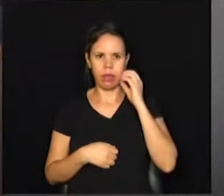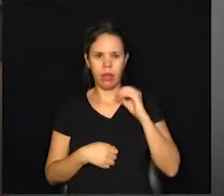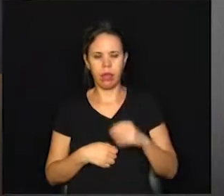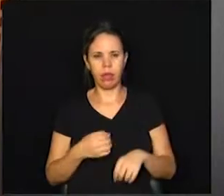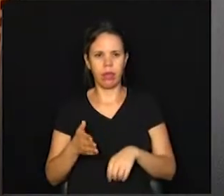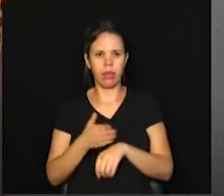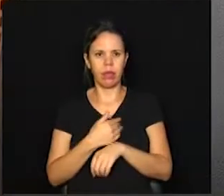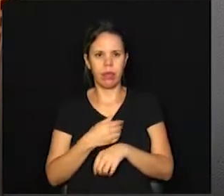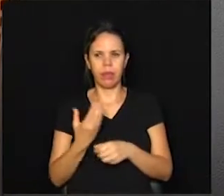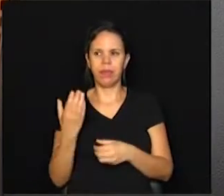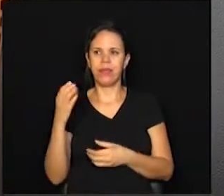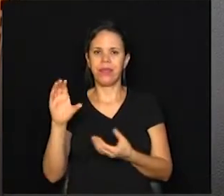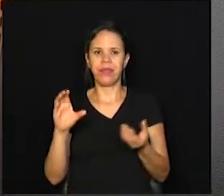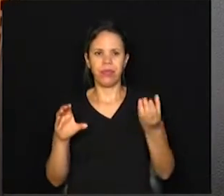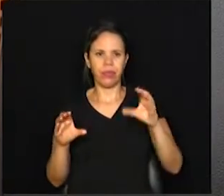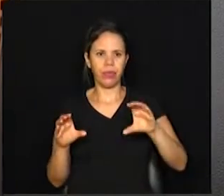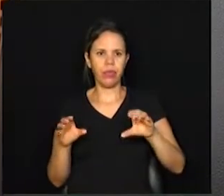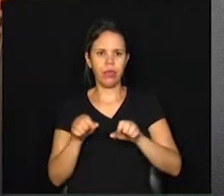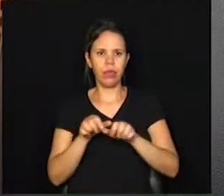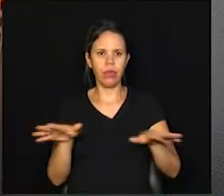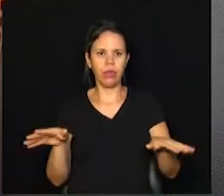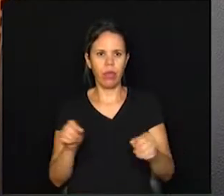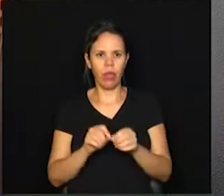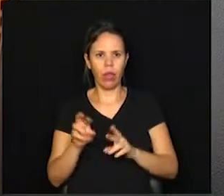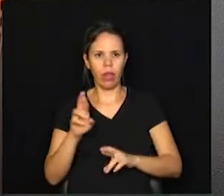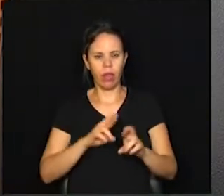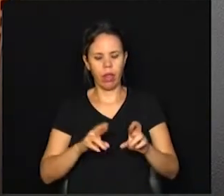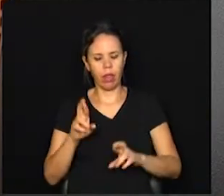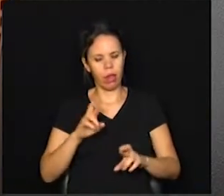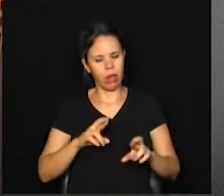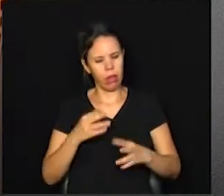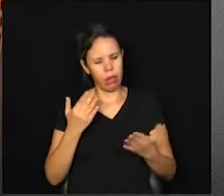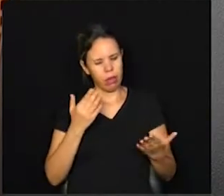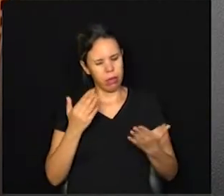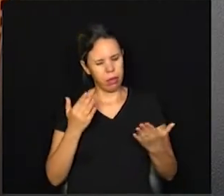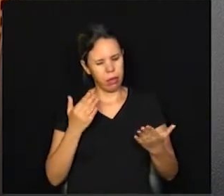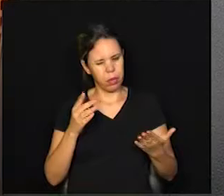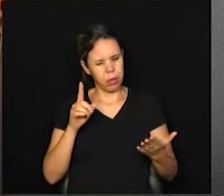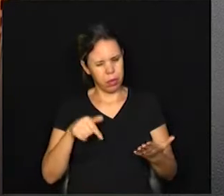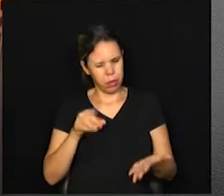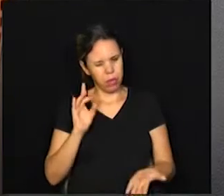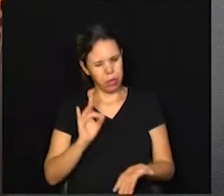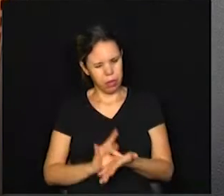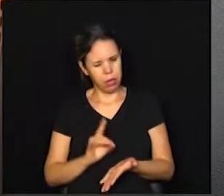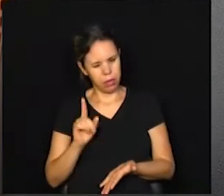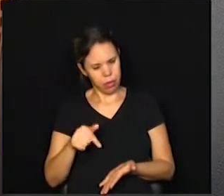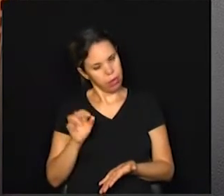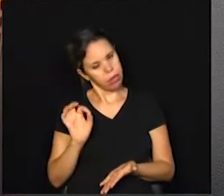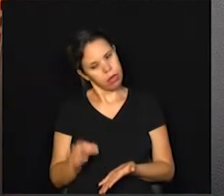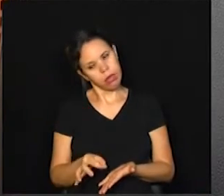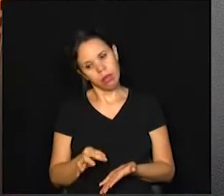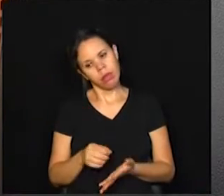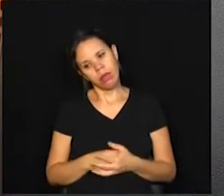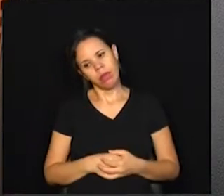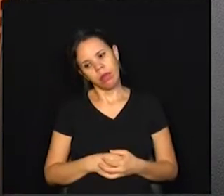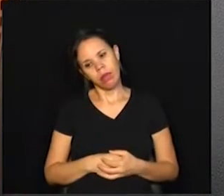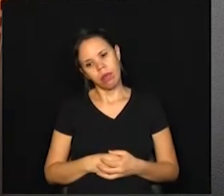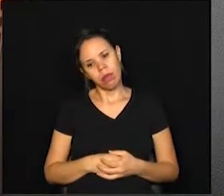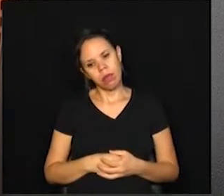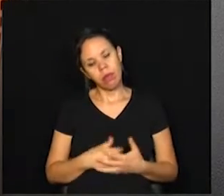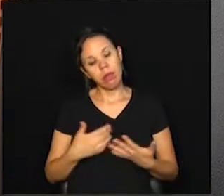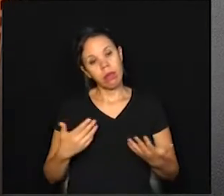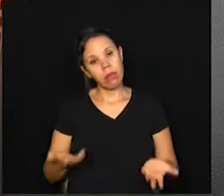antes de compartilhar, tem que fazer uma análise para ver se aquilo realmente é uma notícia